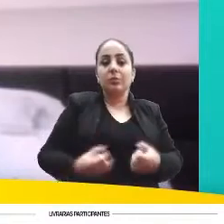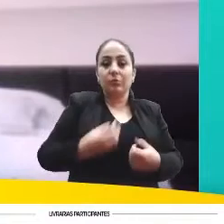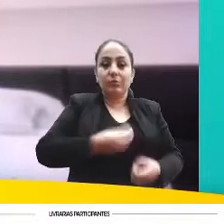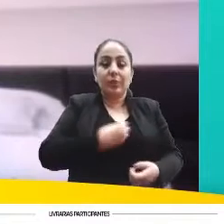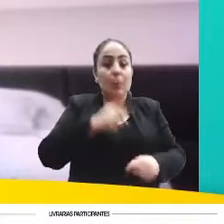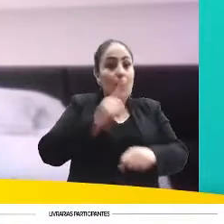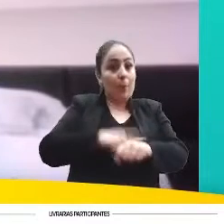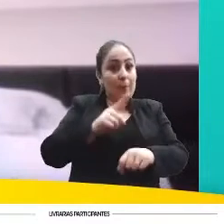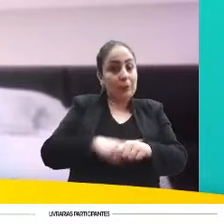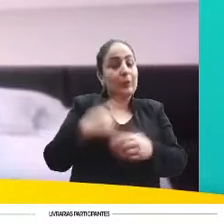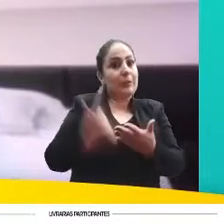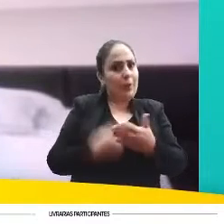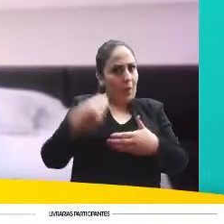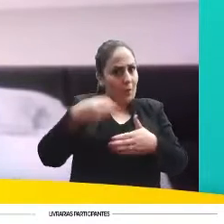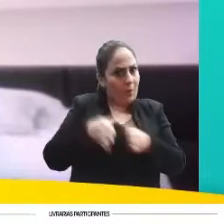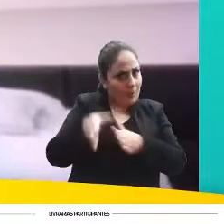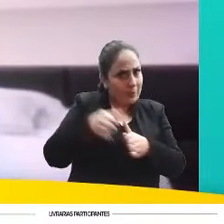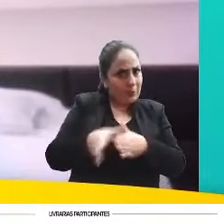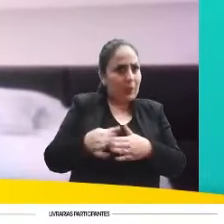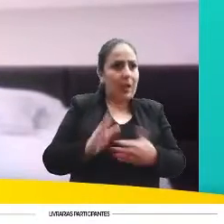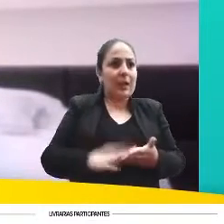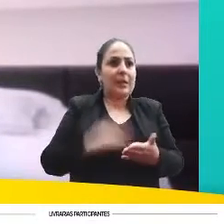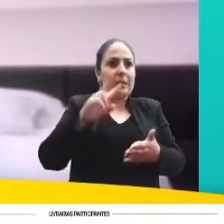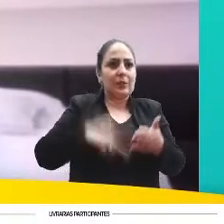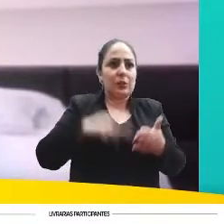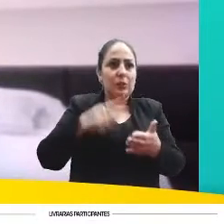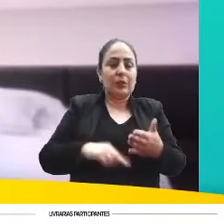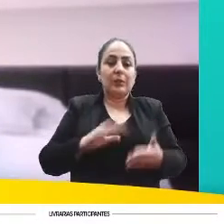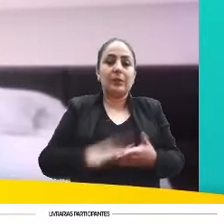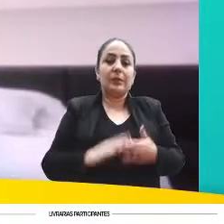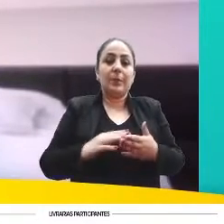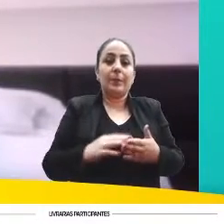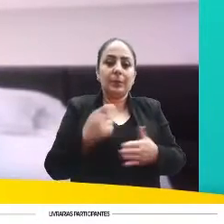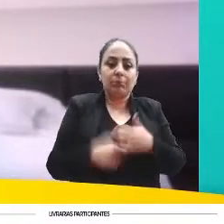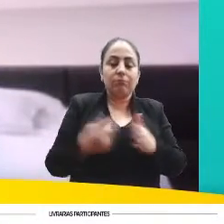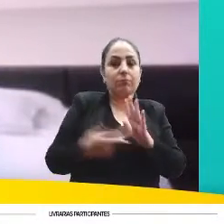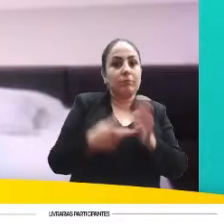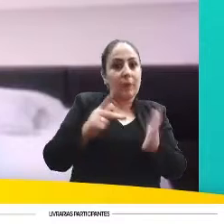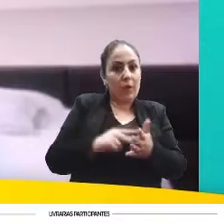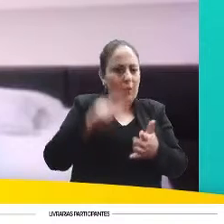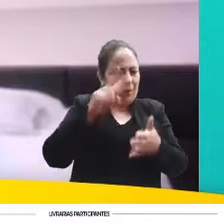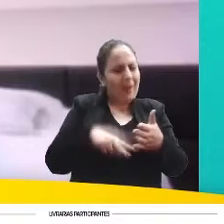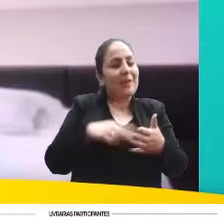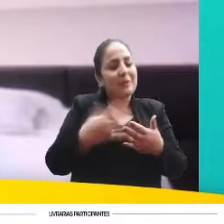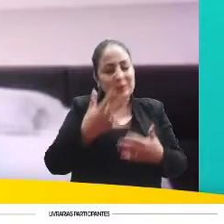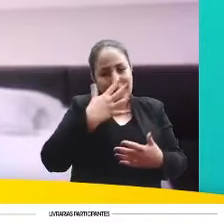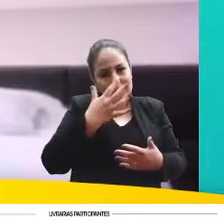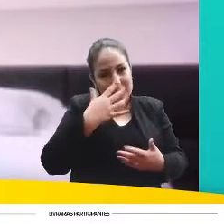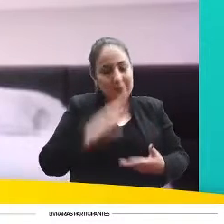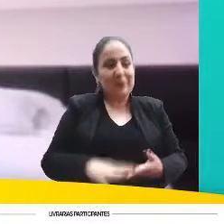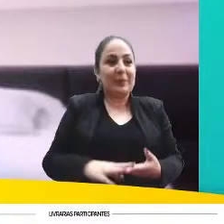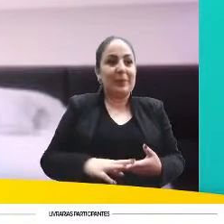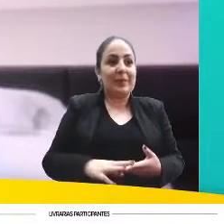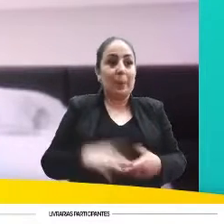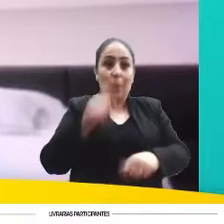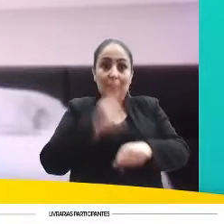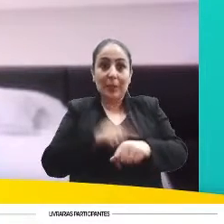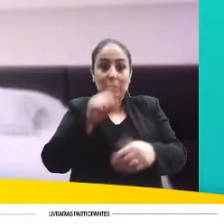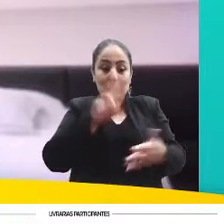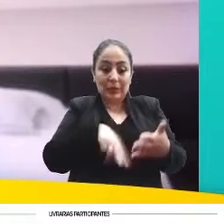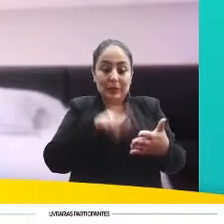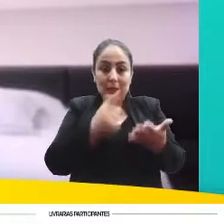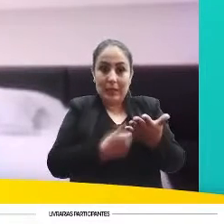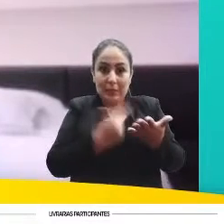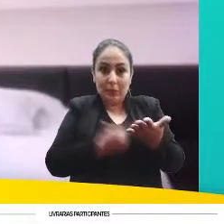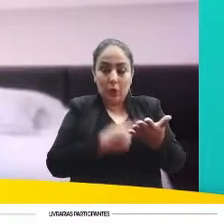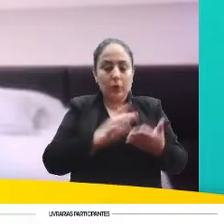momento no livro, e recomendamos a leitura desse livro, se chama Em Busca de Sentido. Leiam, por favor, vocês vão se surpreender. Tem um momento do livro em que